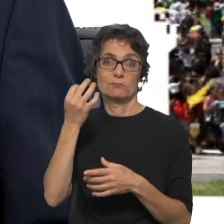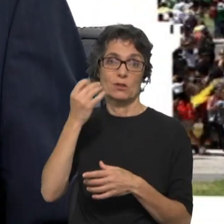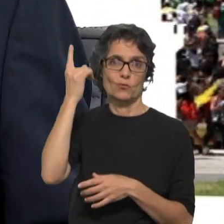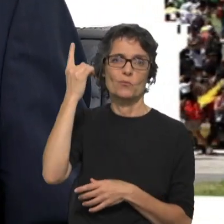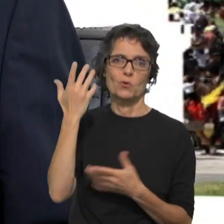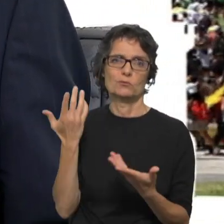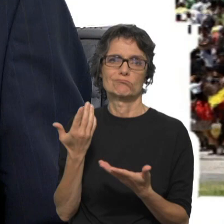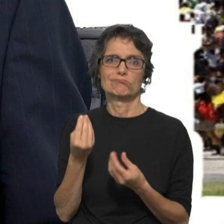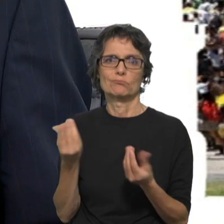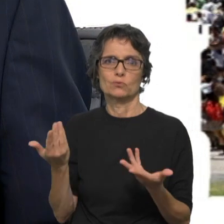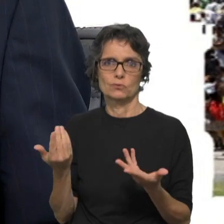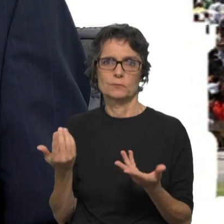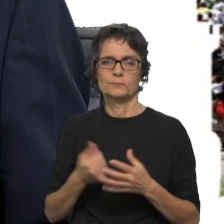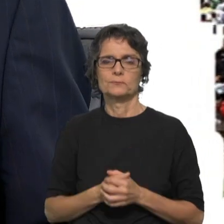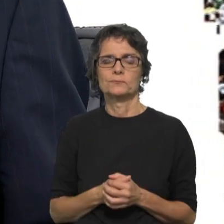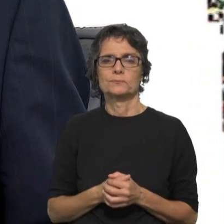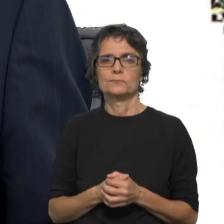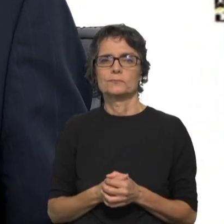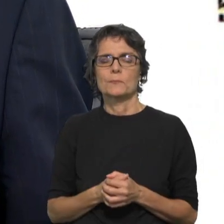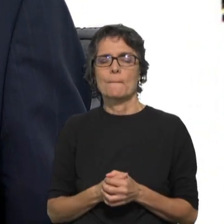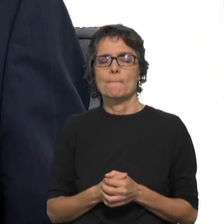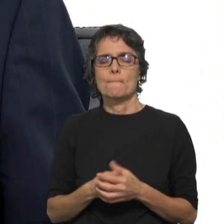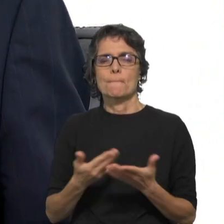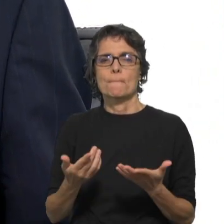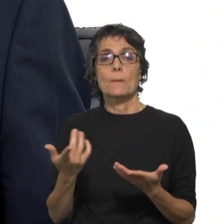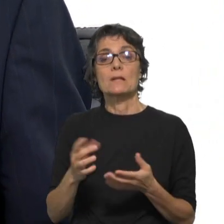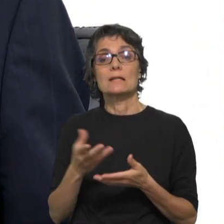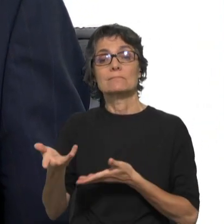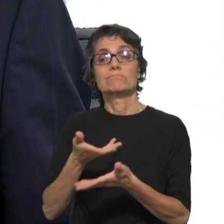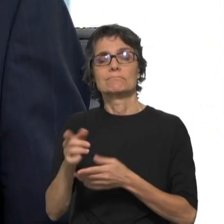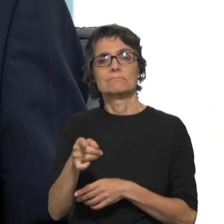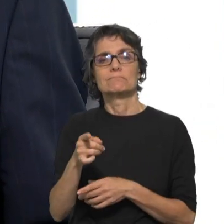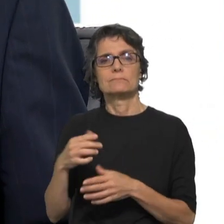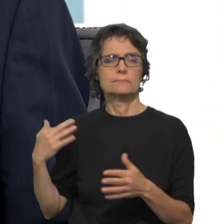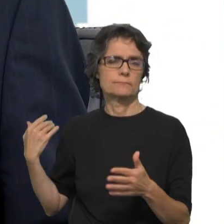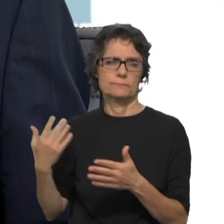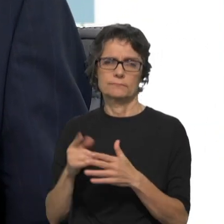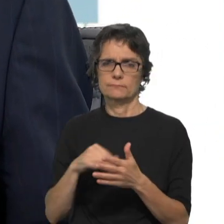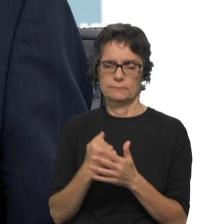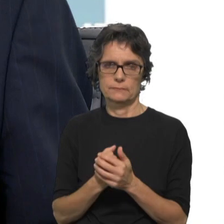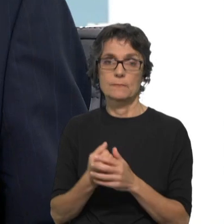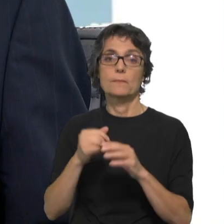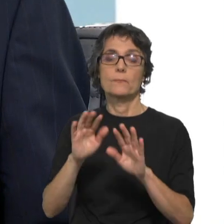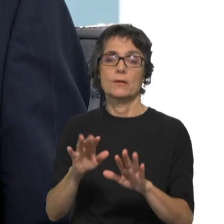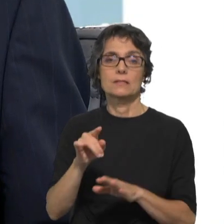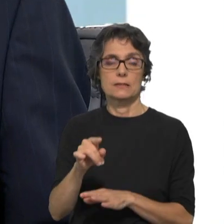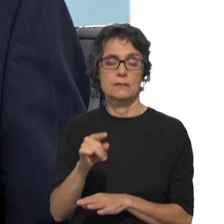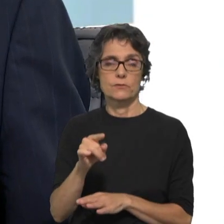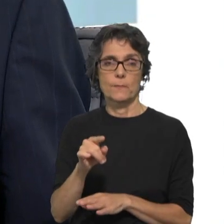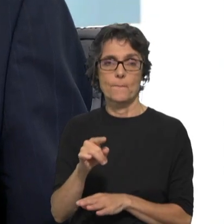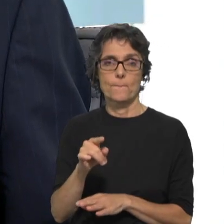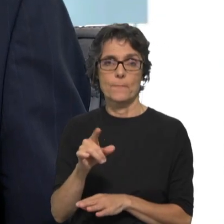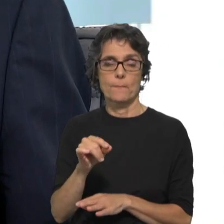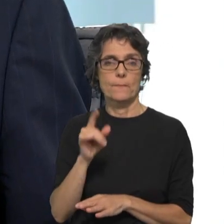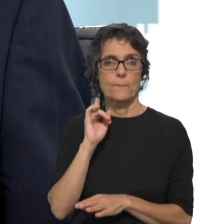presente na região norte. Portanto, e estas relações, claro que sempre existem, mas não tiraria daí,